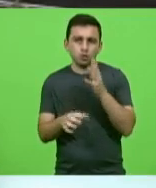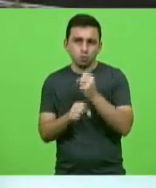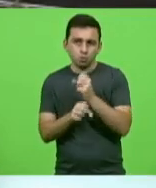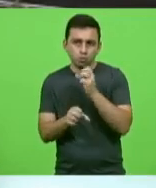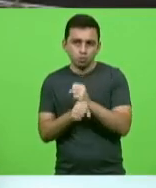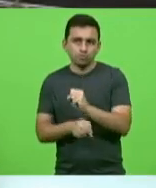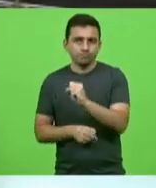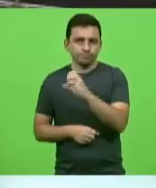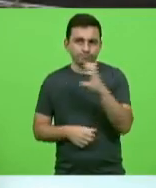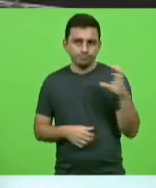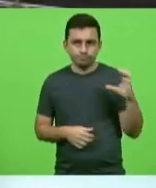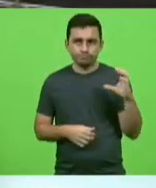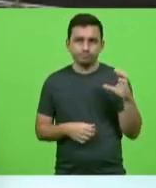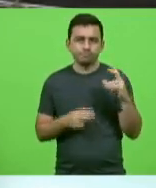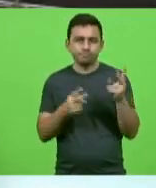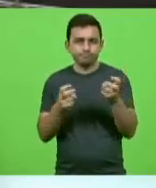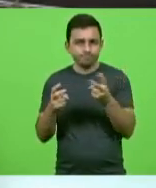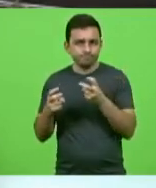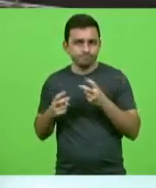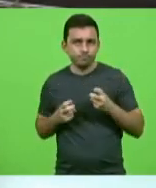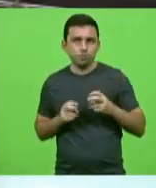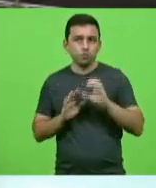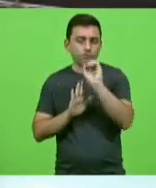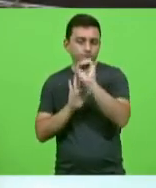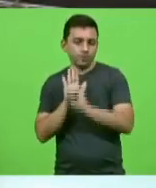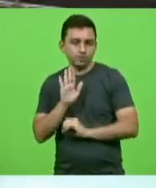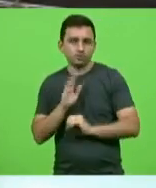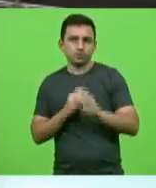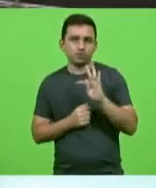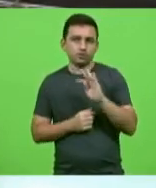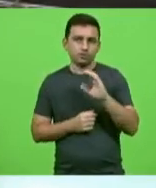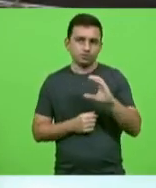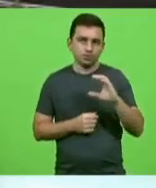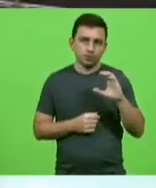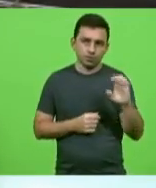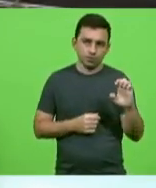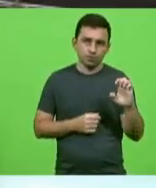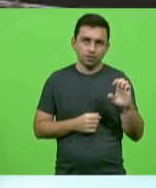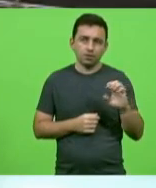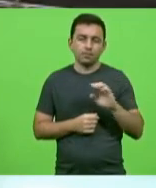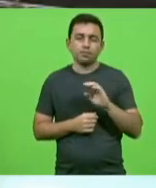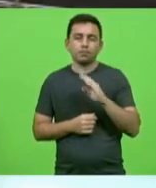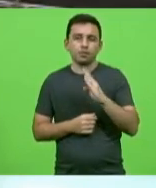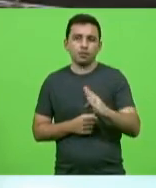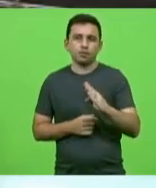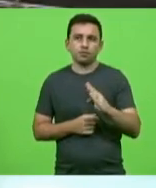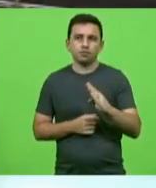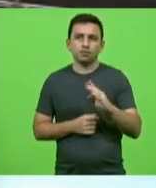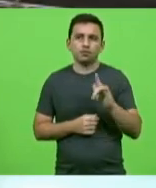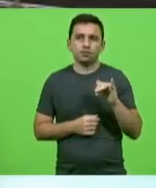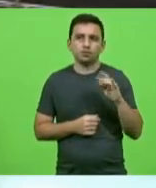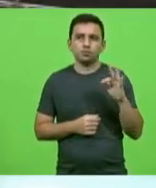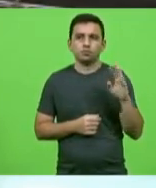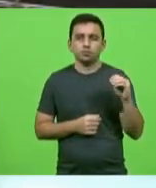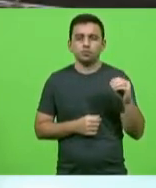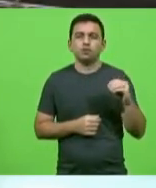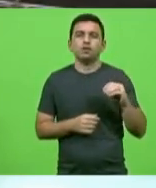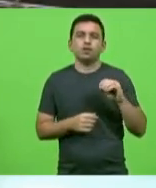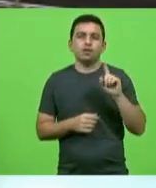do Estado de Santa Catarina notadamente o teor do Ofício TSE/SC/H pudesse